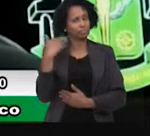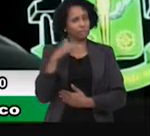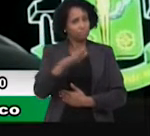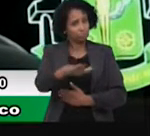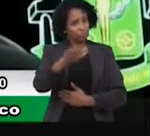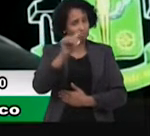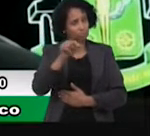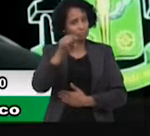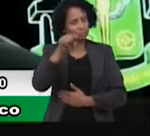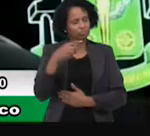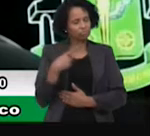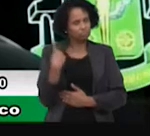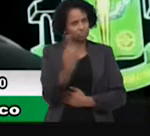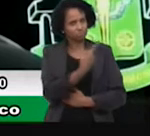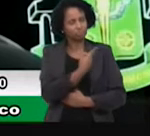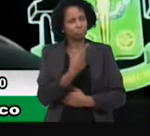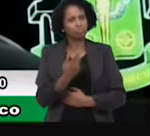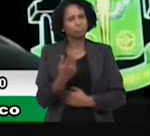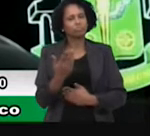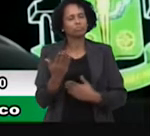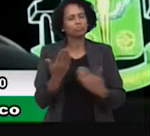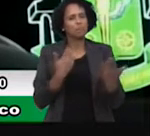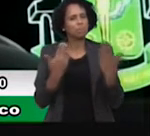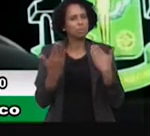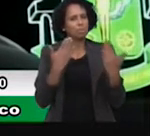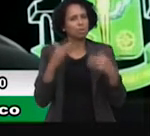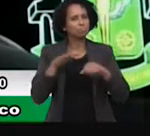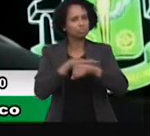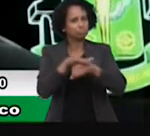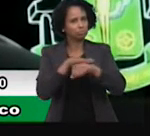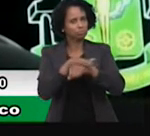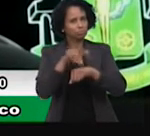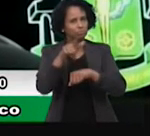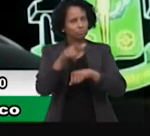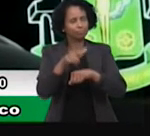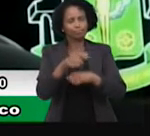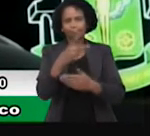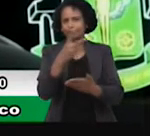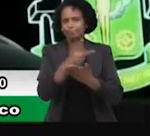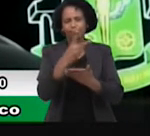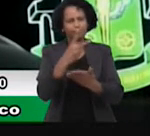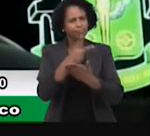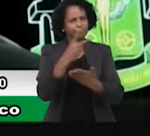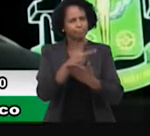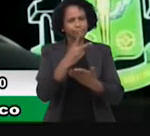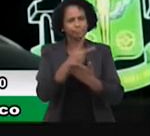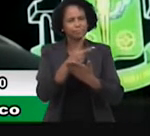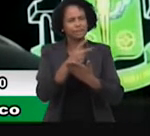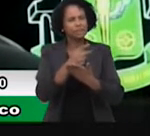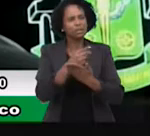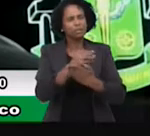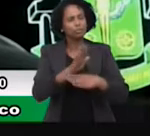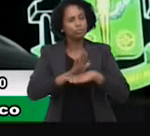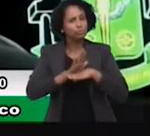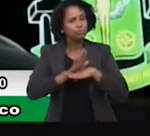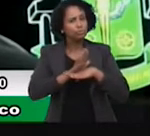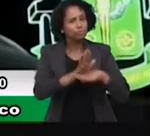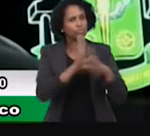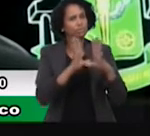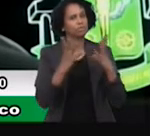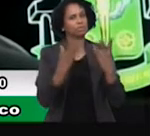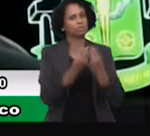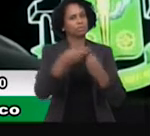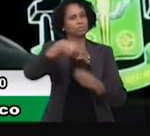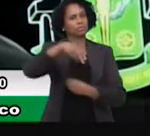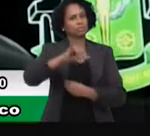prazer de conversar, no primeiro horário, e Vossa Excelência sempre solicitou a equipe do NI, a família do NI. Isso só